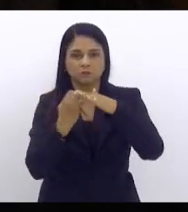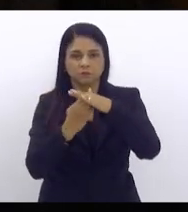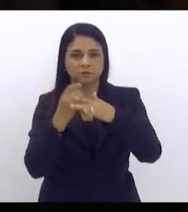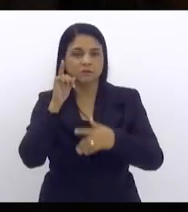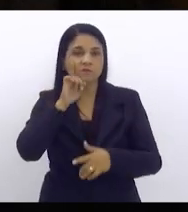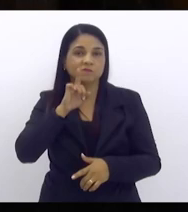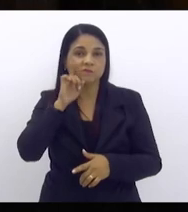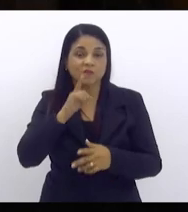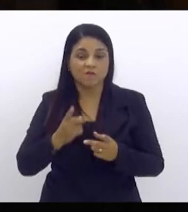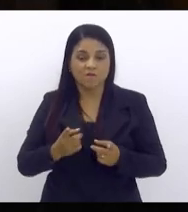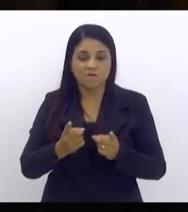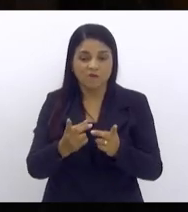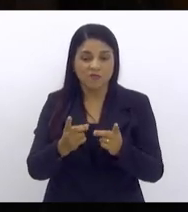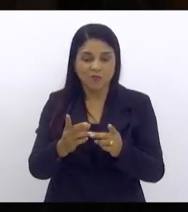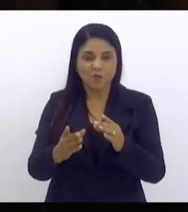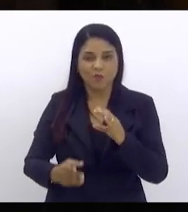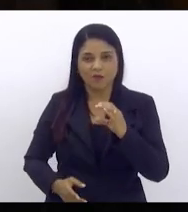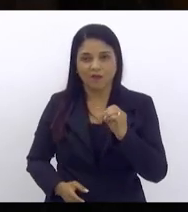vendeu